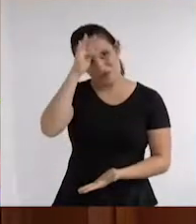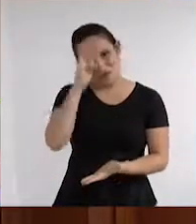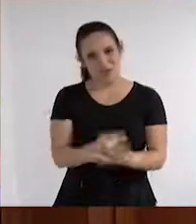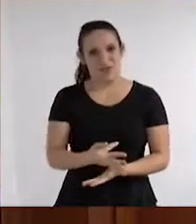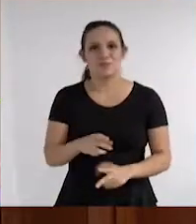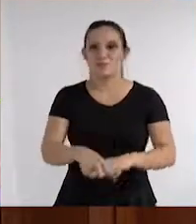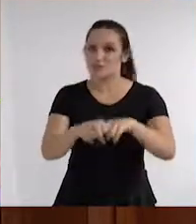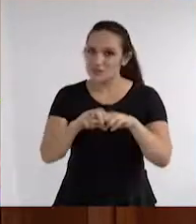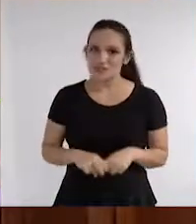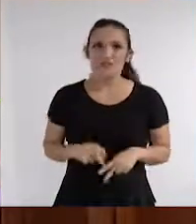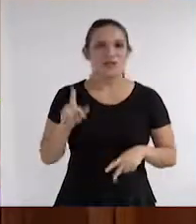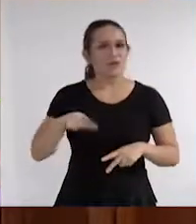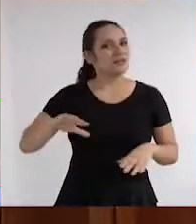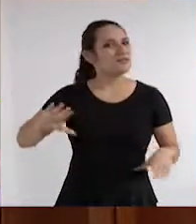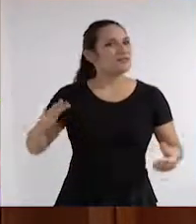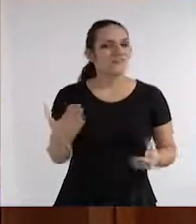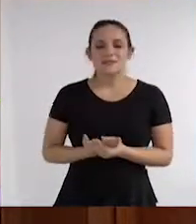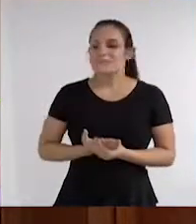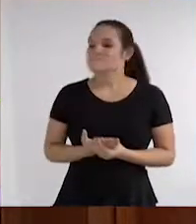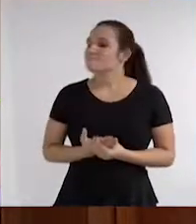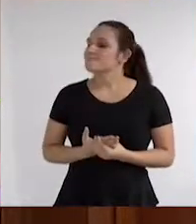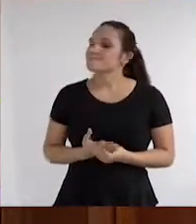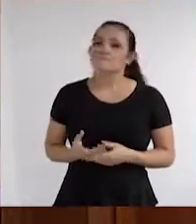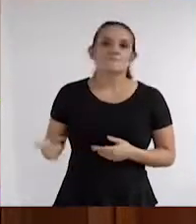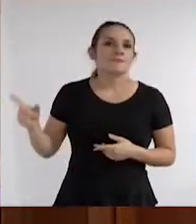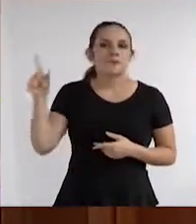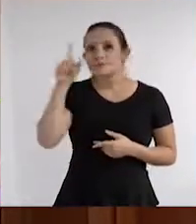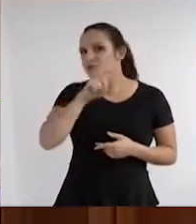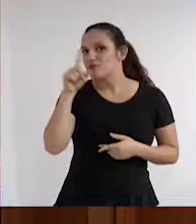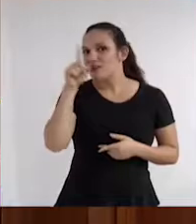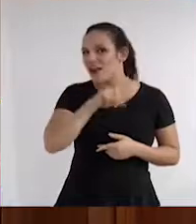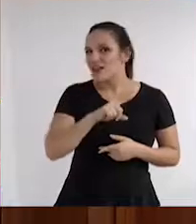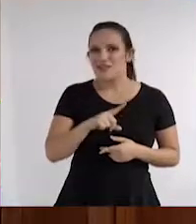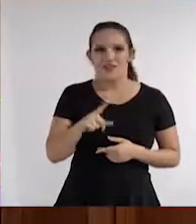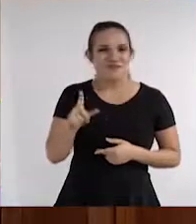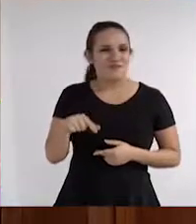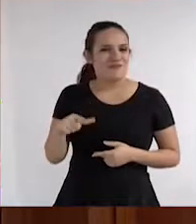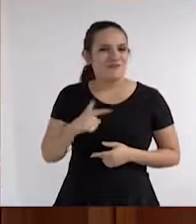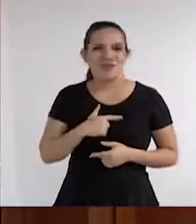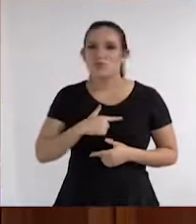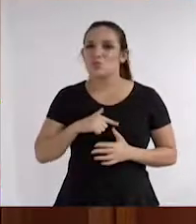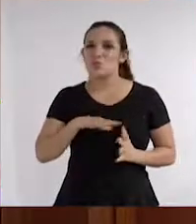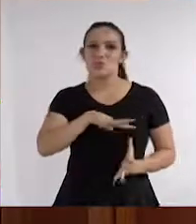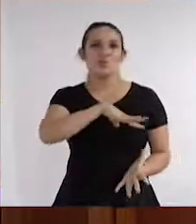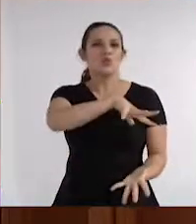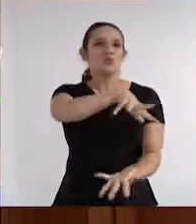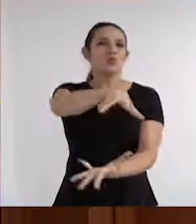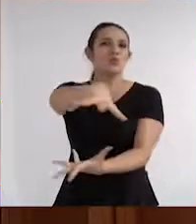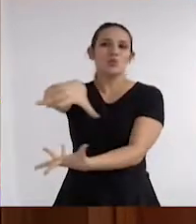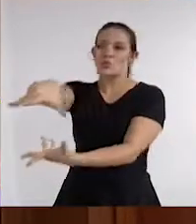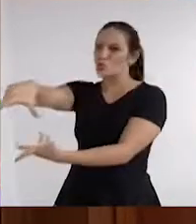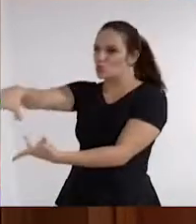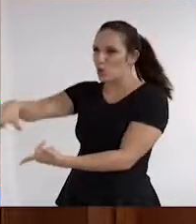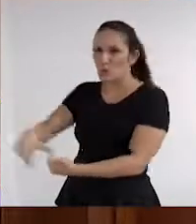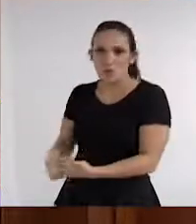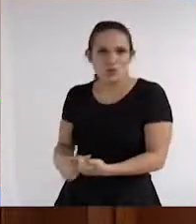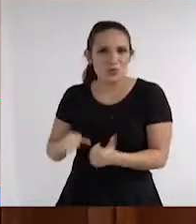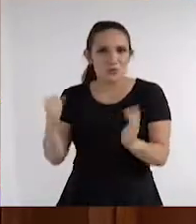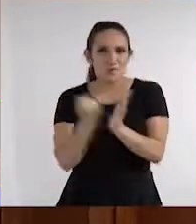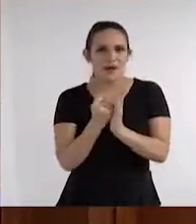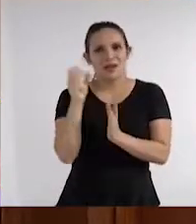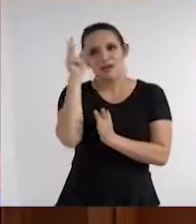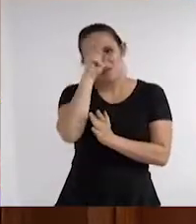dessa sentença, isso está se tornando, está ficando no mundo. Essas pessoas vão acabar entrando na história, para o mundo, né, vai